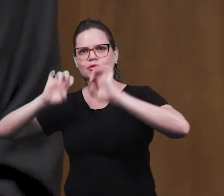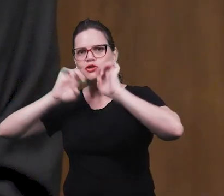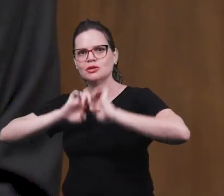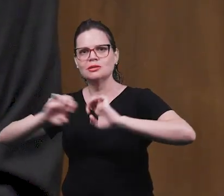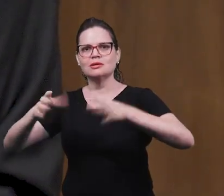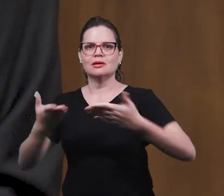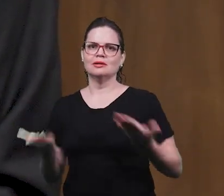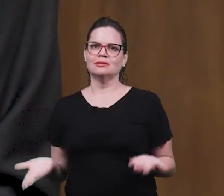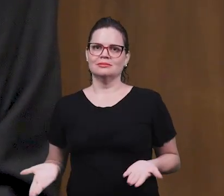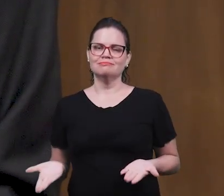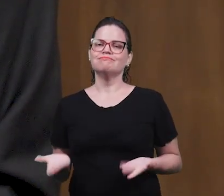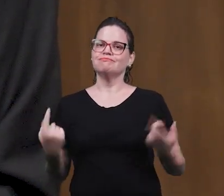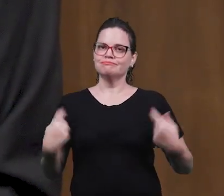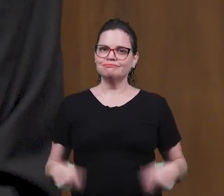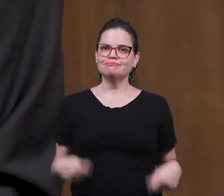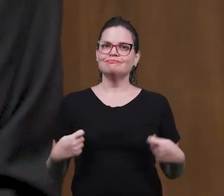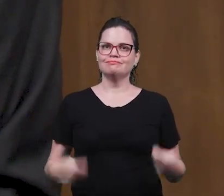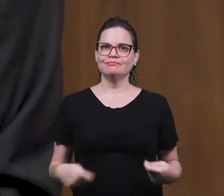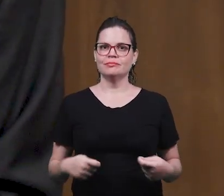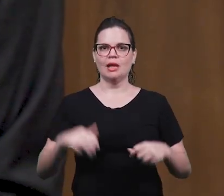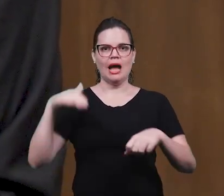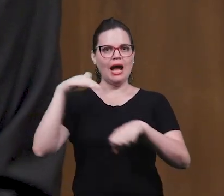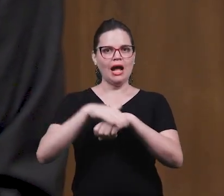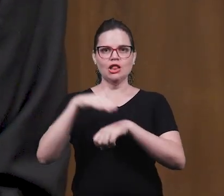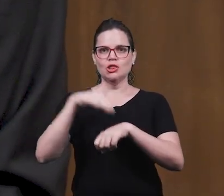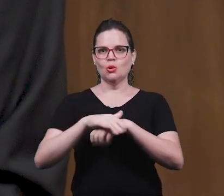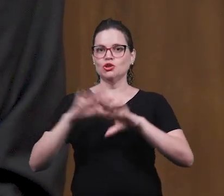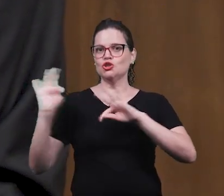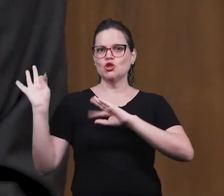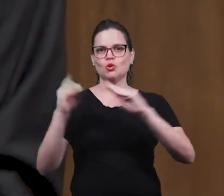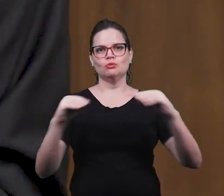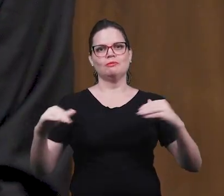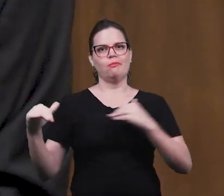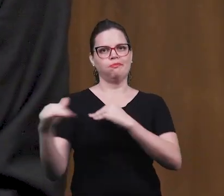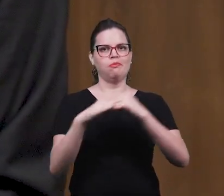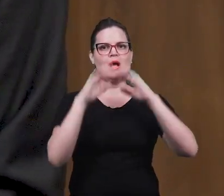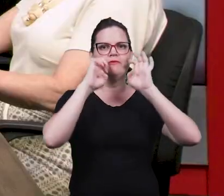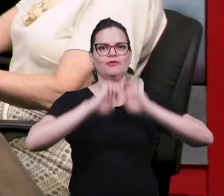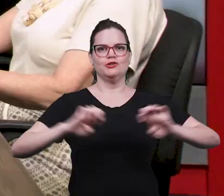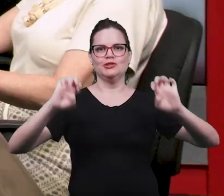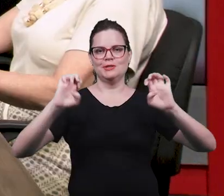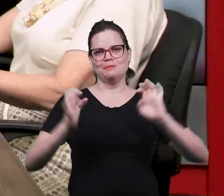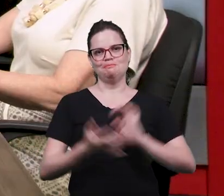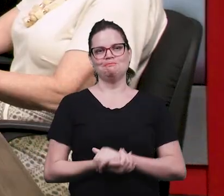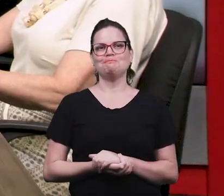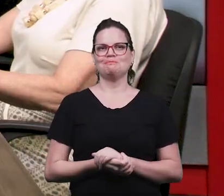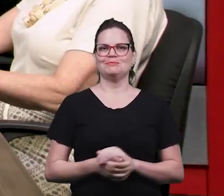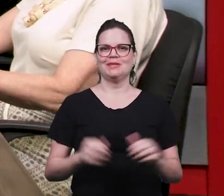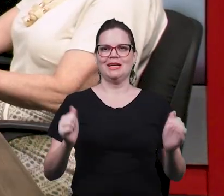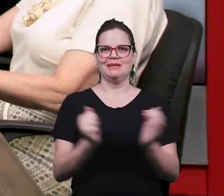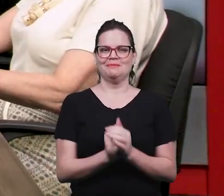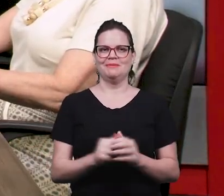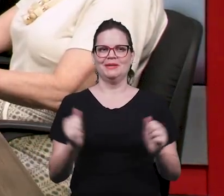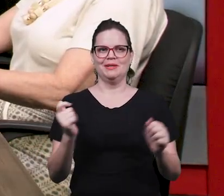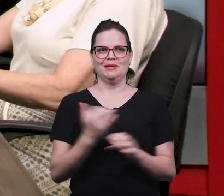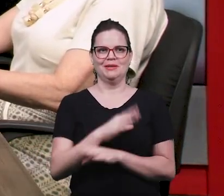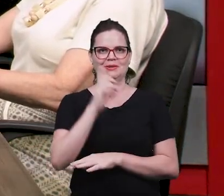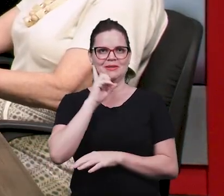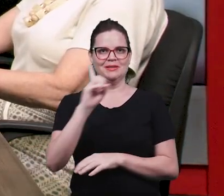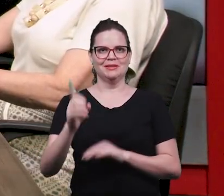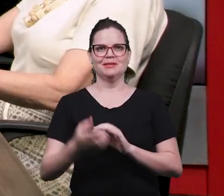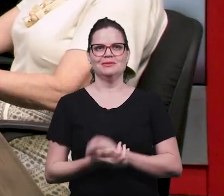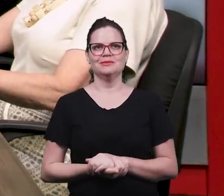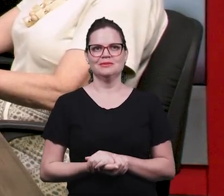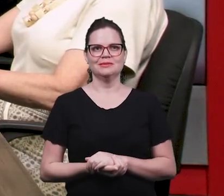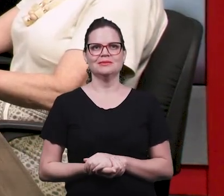outro grupo está fazendo evangelização. E à noite todos são evangelistas. Glória a Deus. Uma bênção, né, pastor? A palavra do